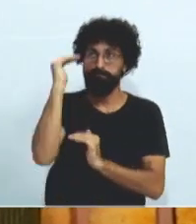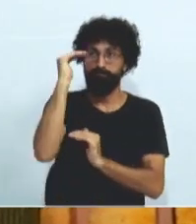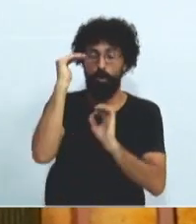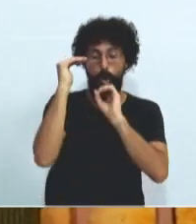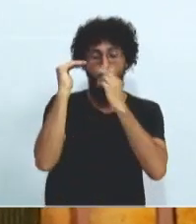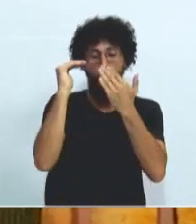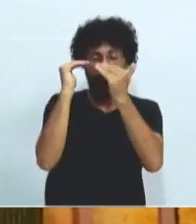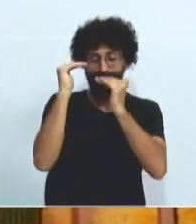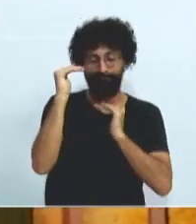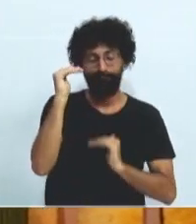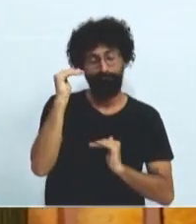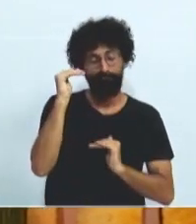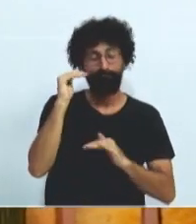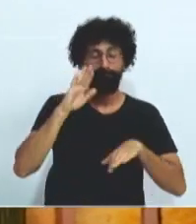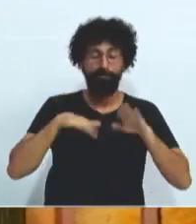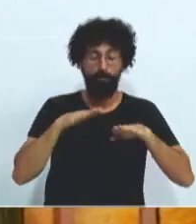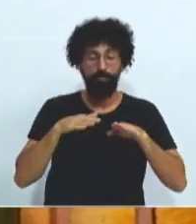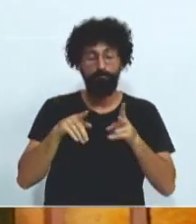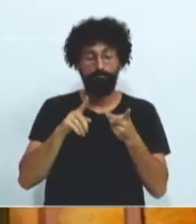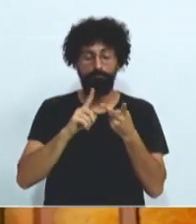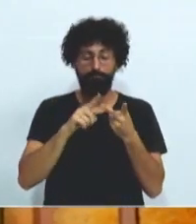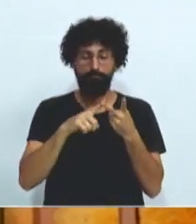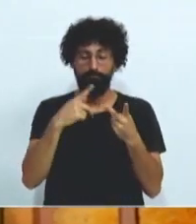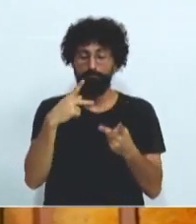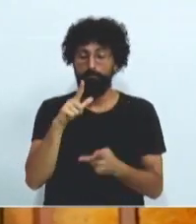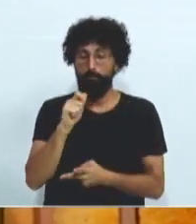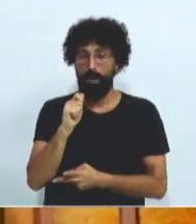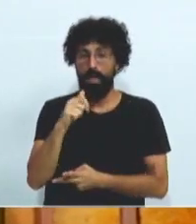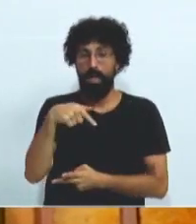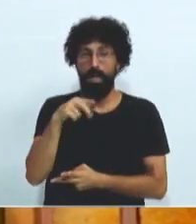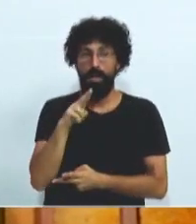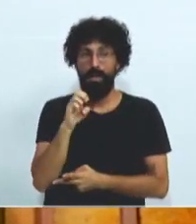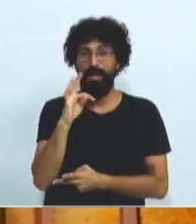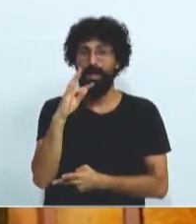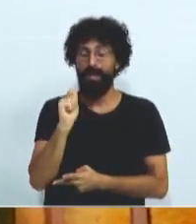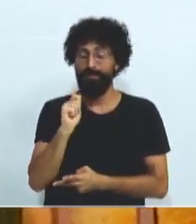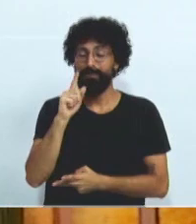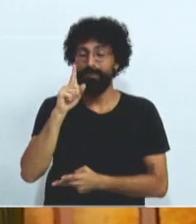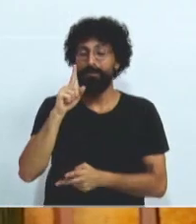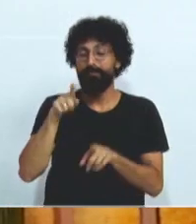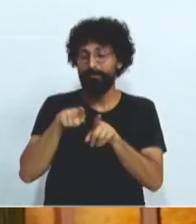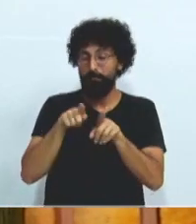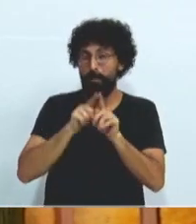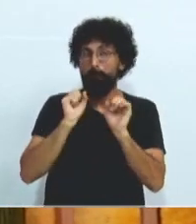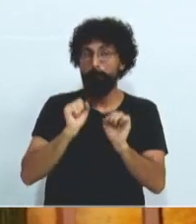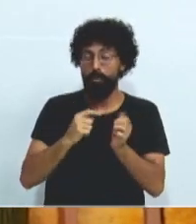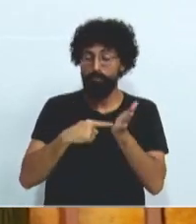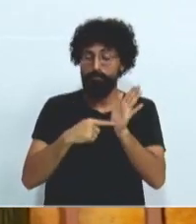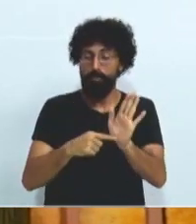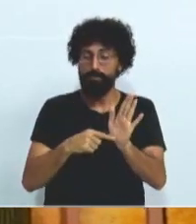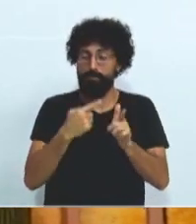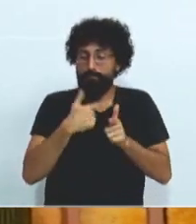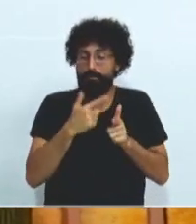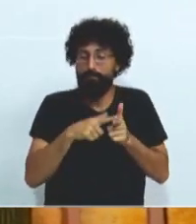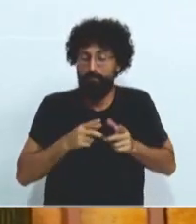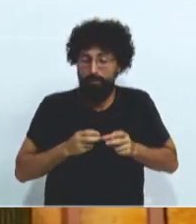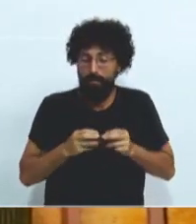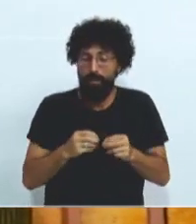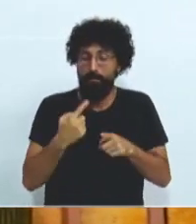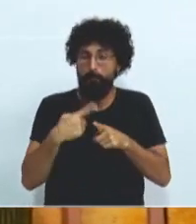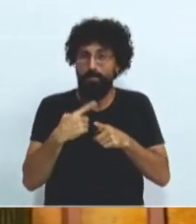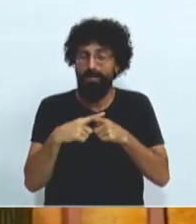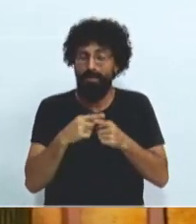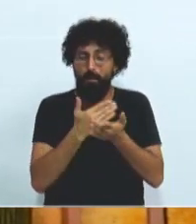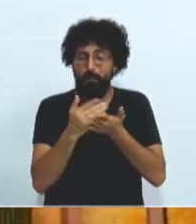plaquetas, então vai ter aquela epistaxe que a gente fala, que é o sangramento pelo nariz, sangramento pela gengiva, aquelas manchas roxas,